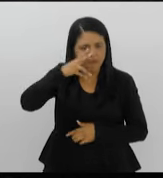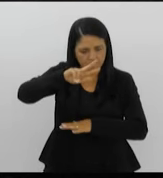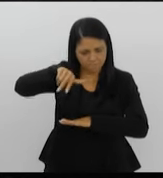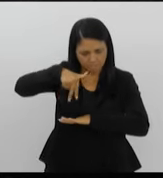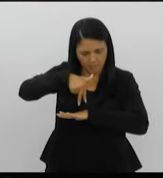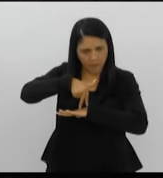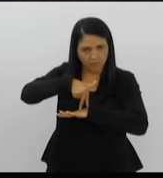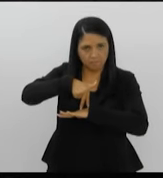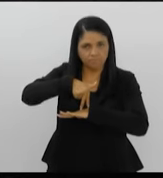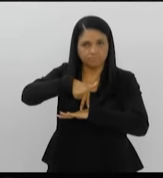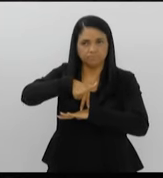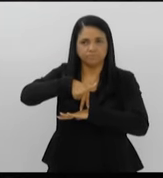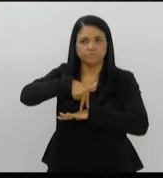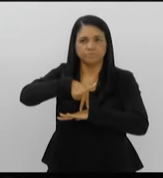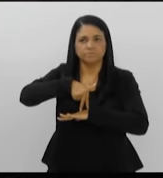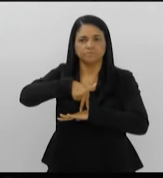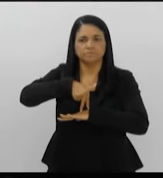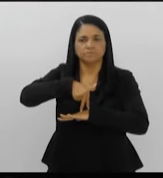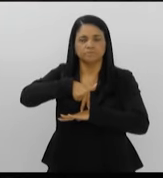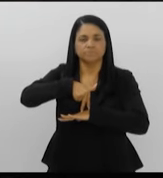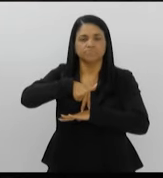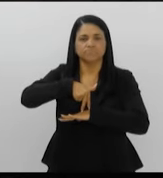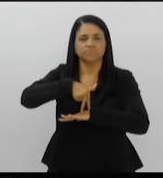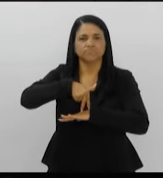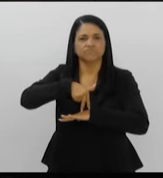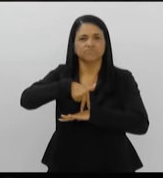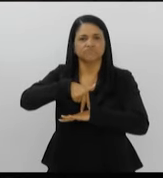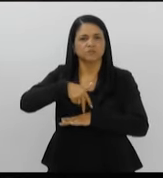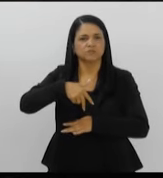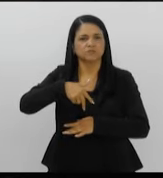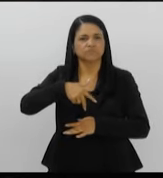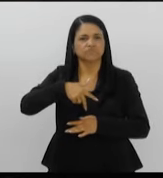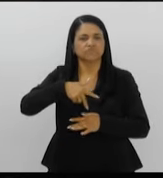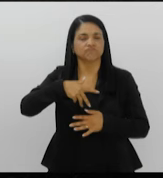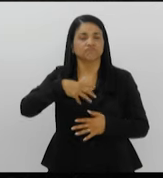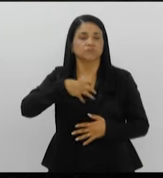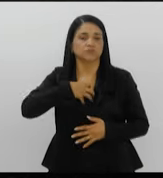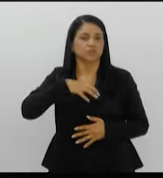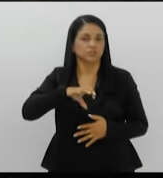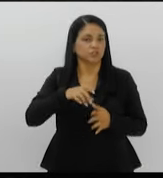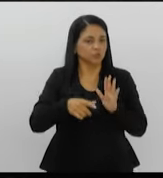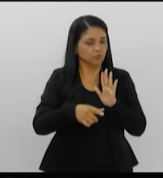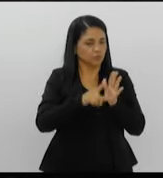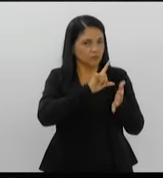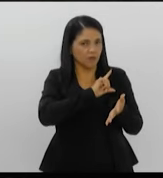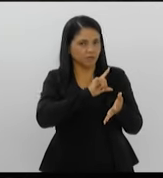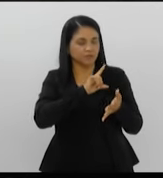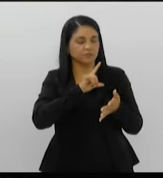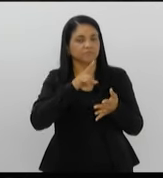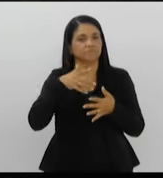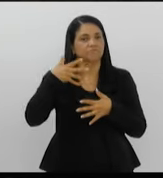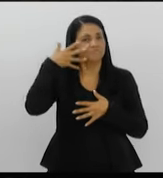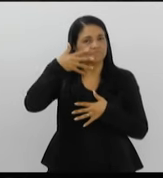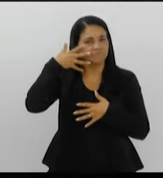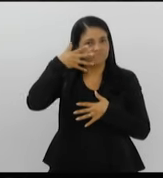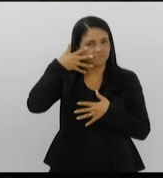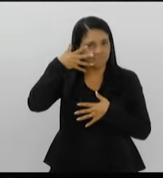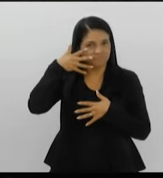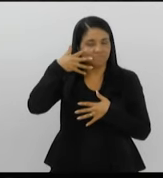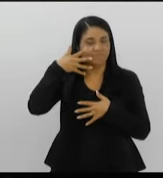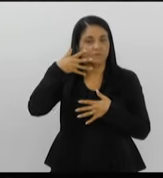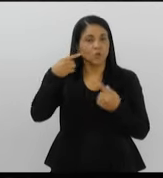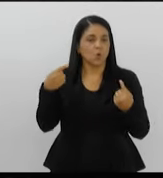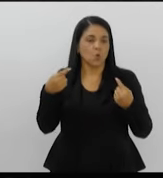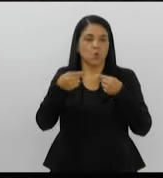vem no sentido de alguns oradores que aqui me antecederam, contrário ao projeto.